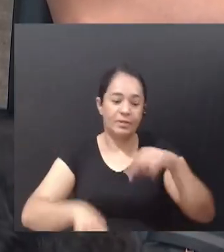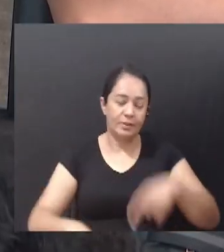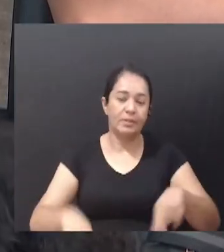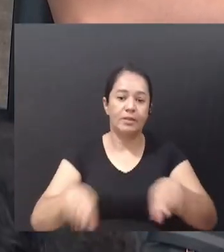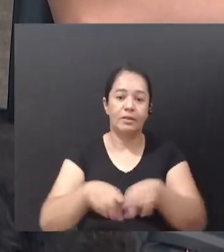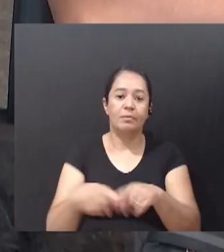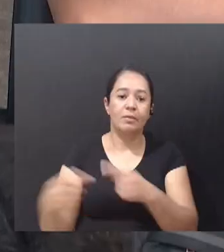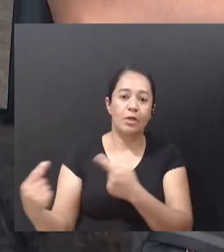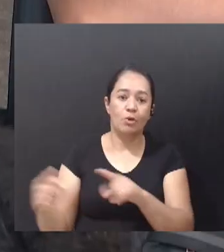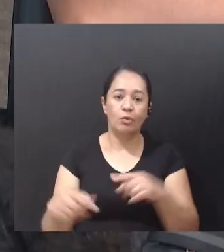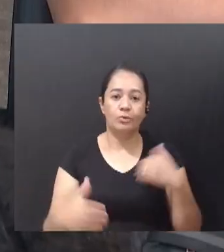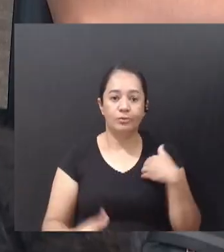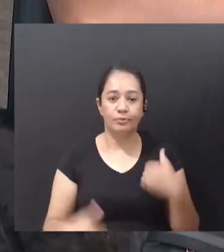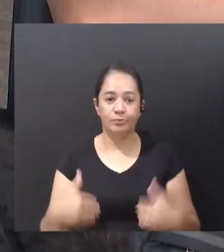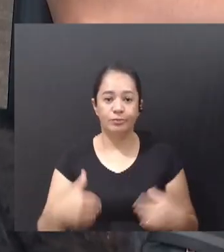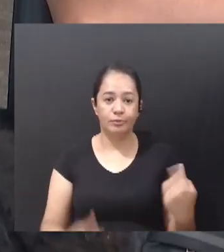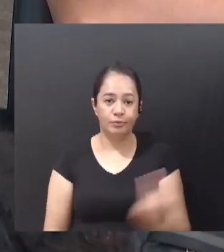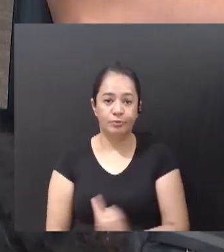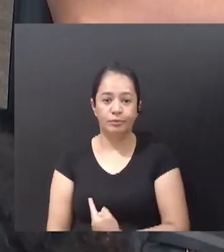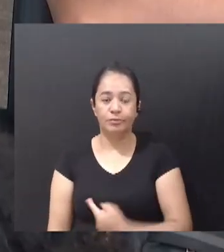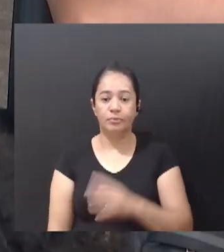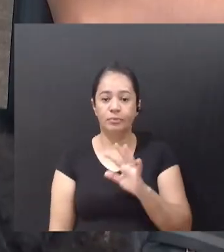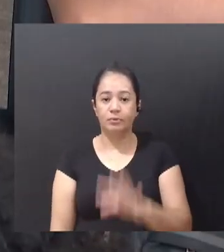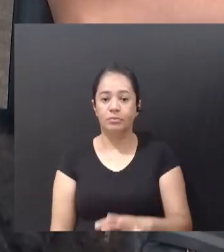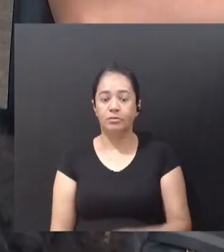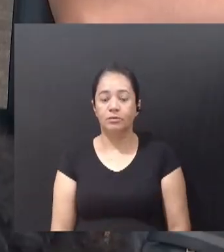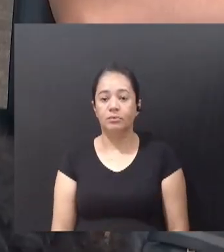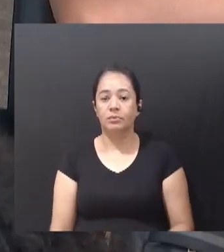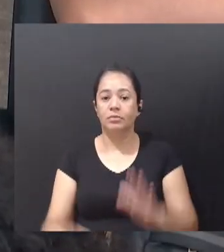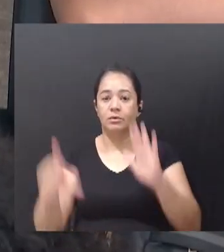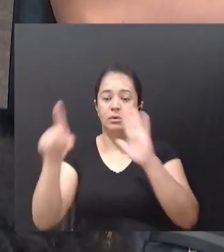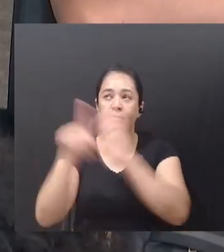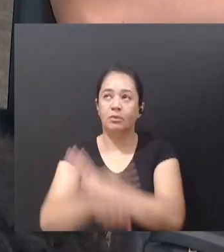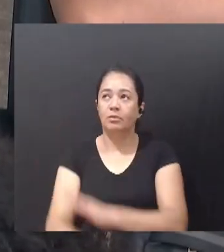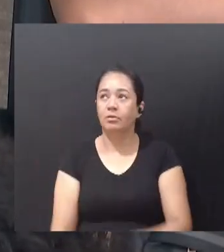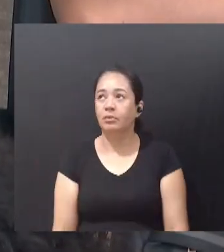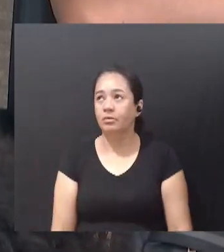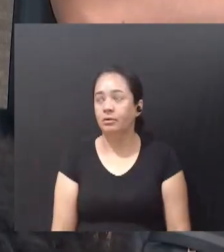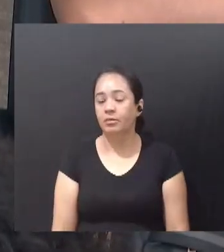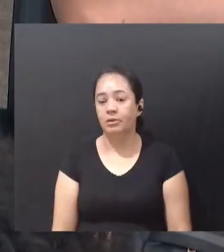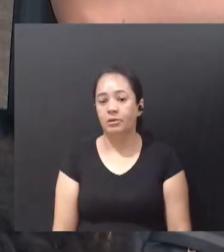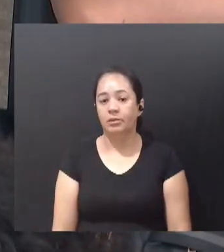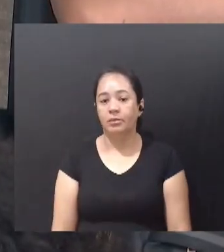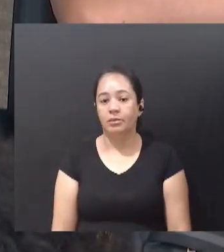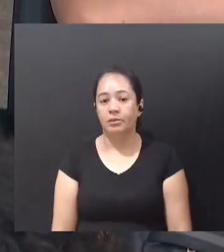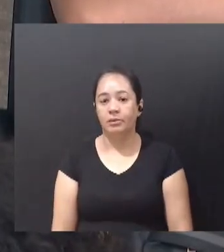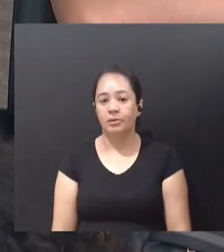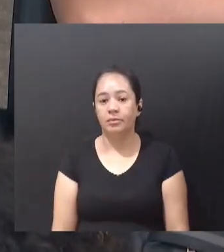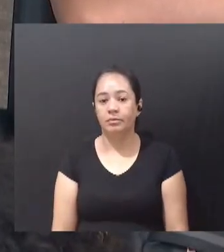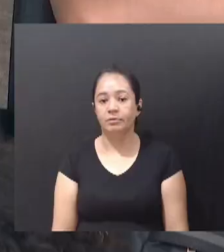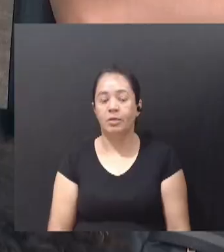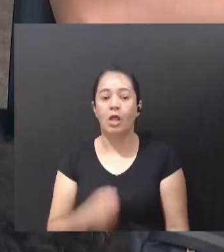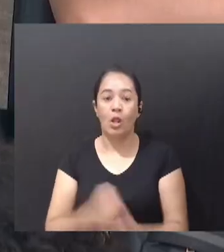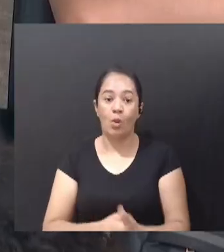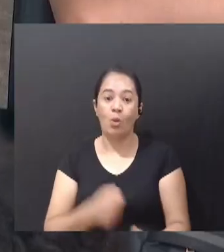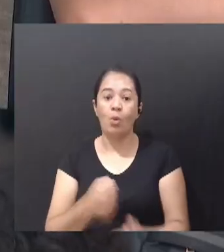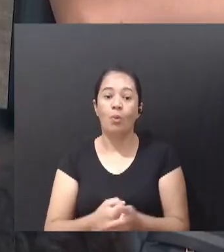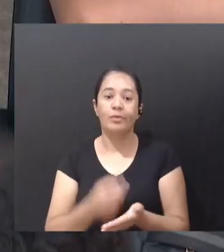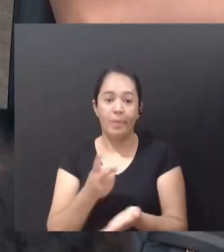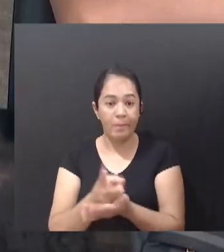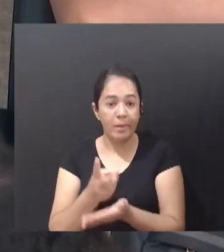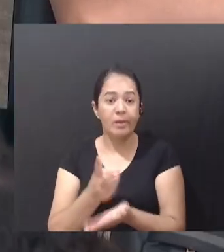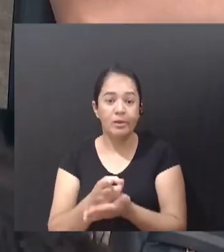corpos. Tá? É isso. Aí a pergunta é enquanto resistência mesmo, né? Eu acho